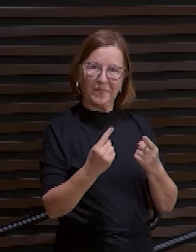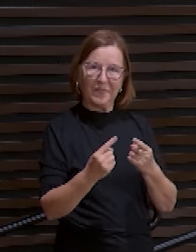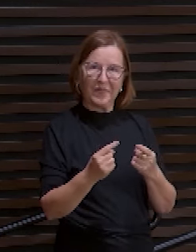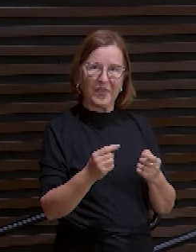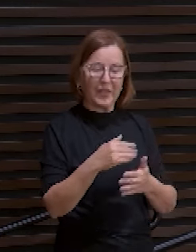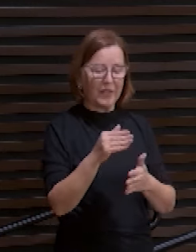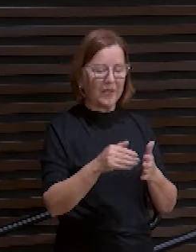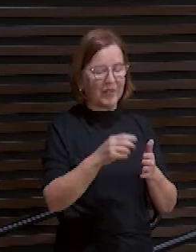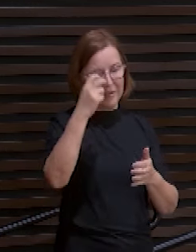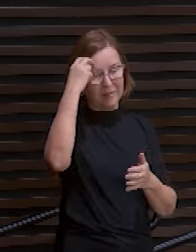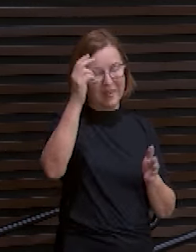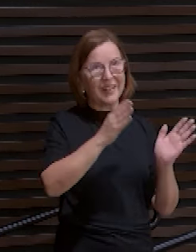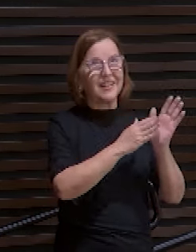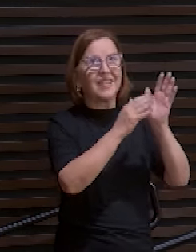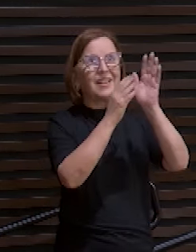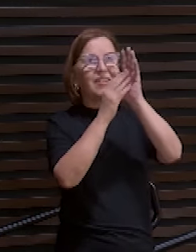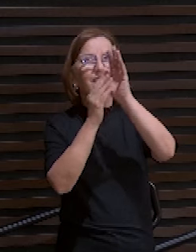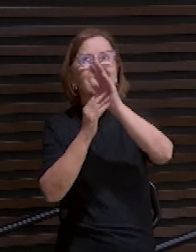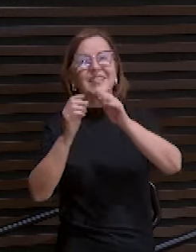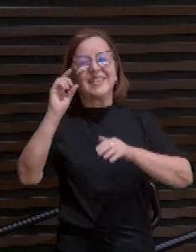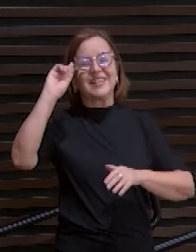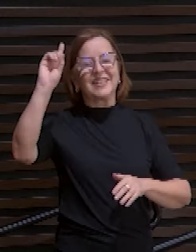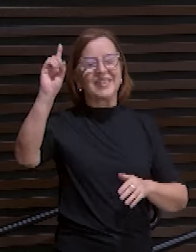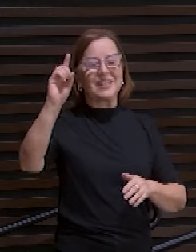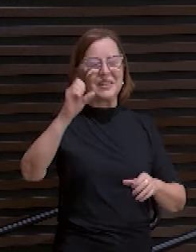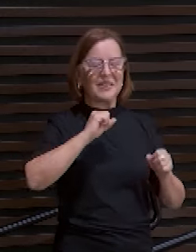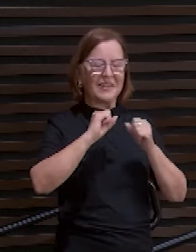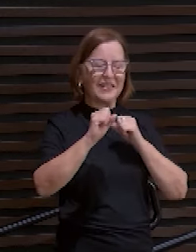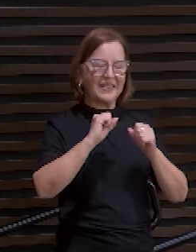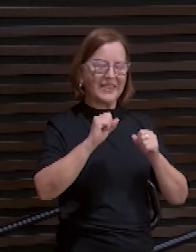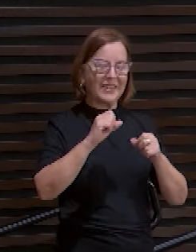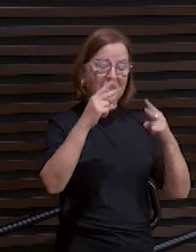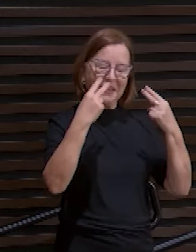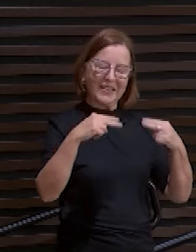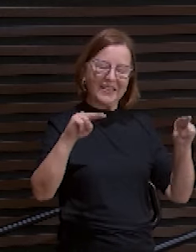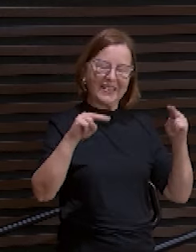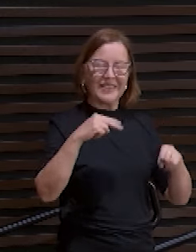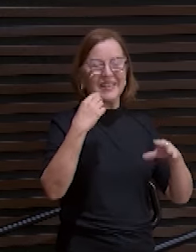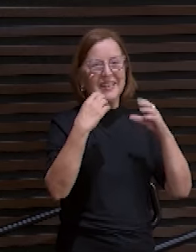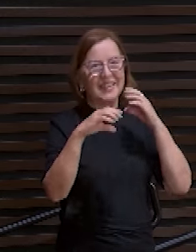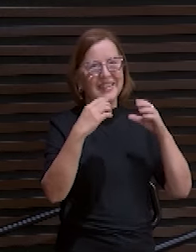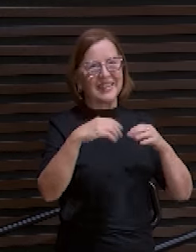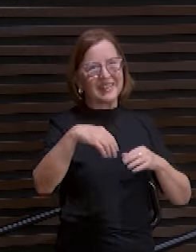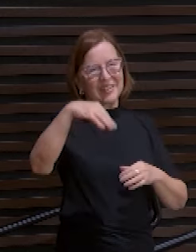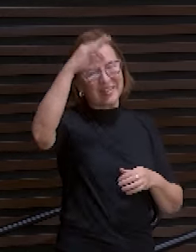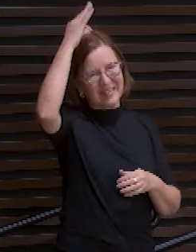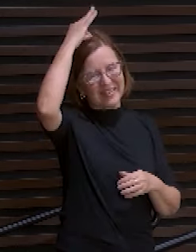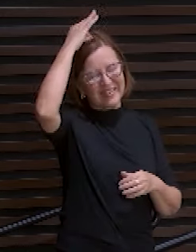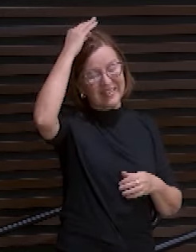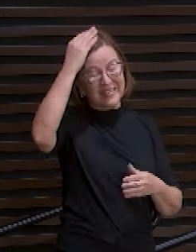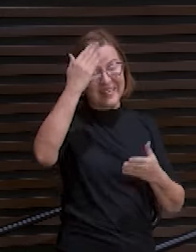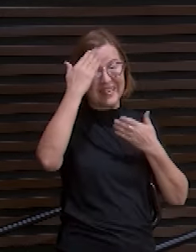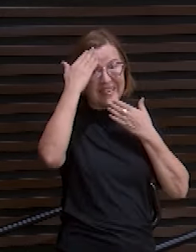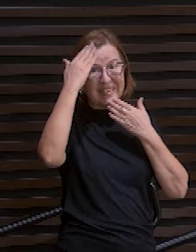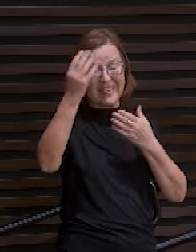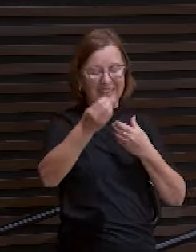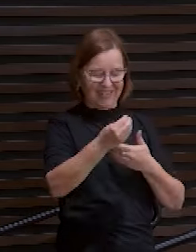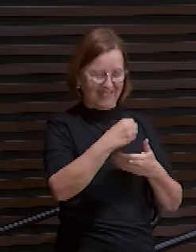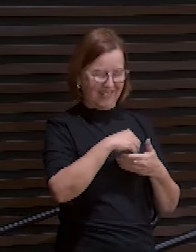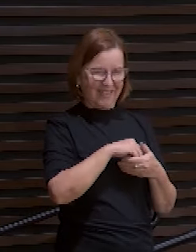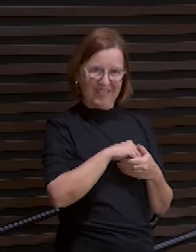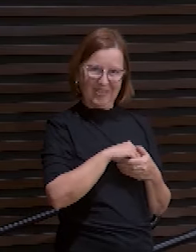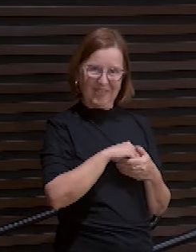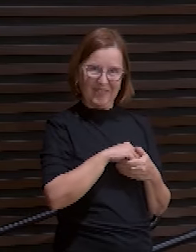com Salmos e hinos e cânticos espirituais com gratidão em vosso coração